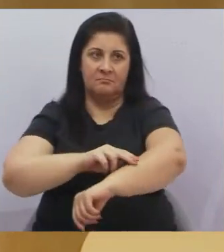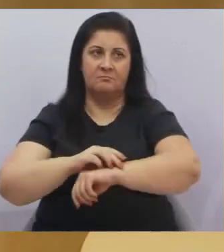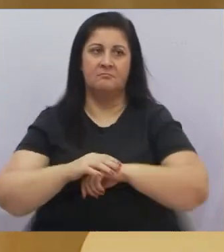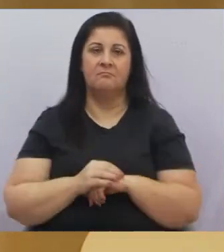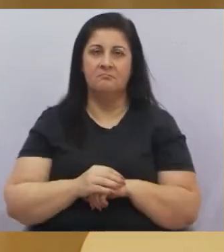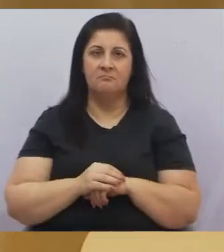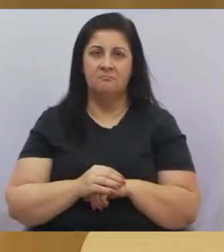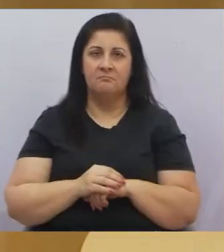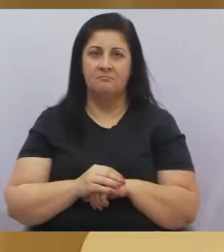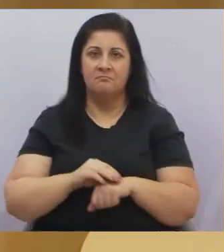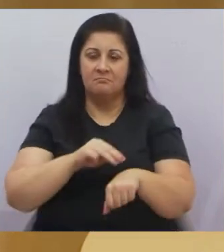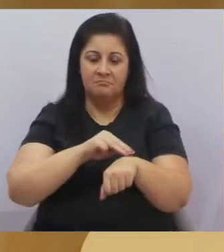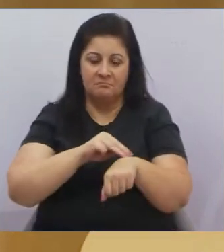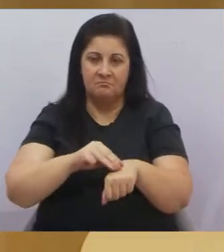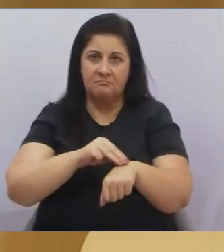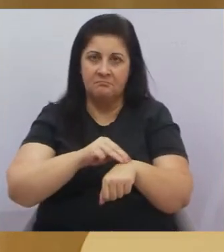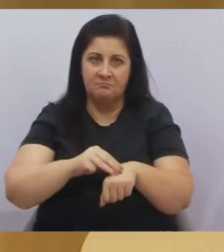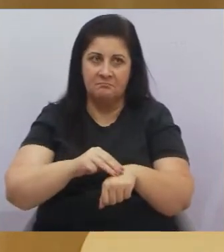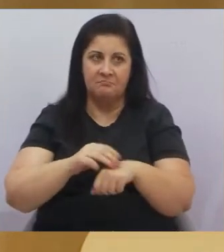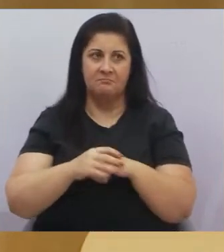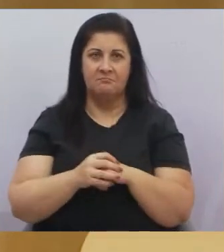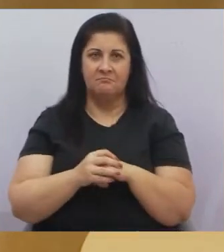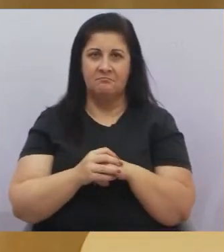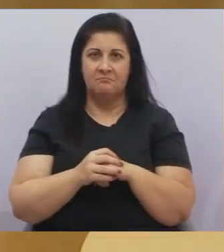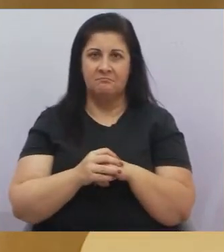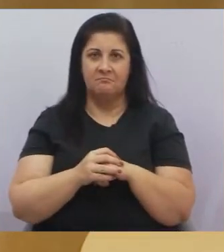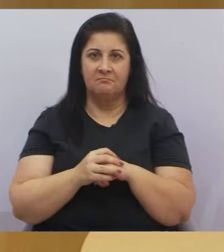pardo, sou mameluco,